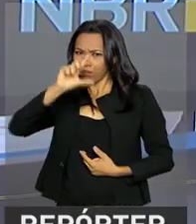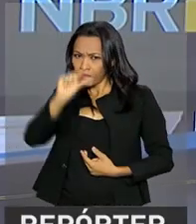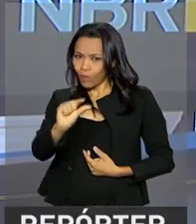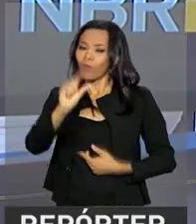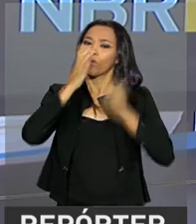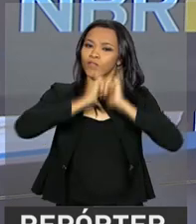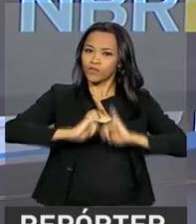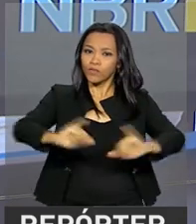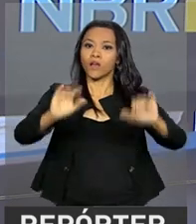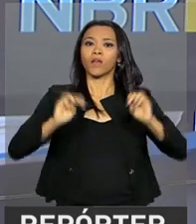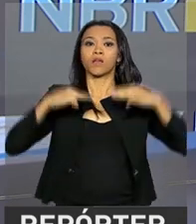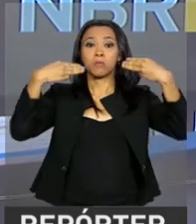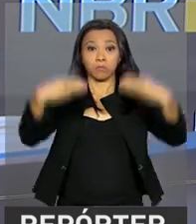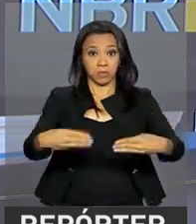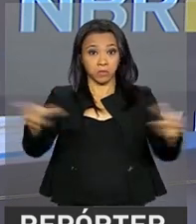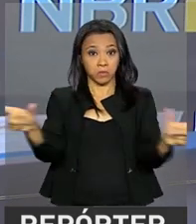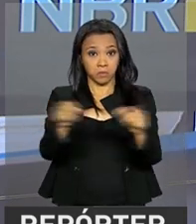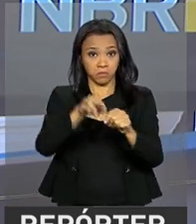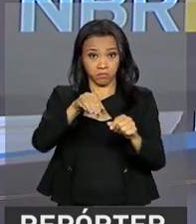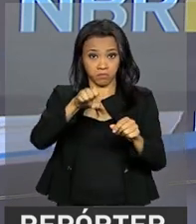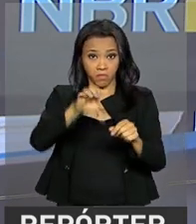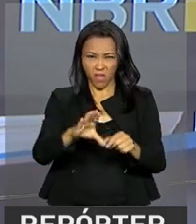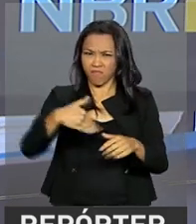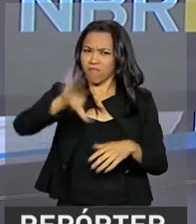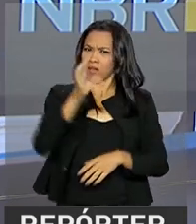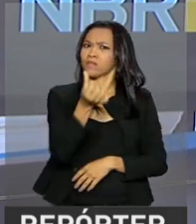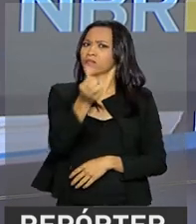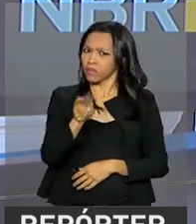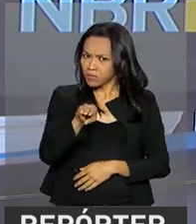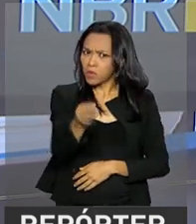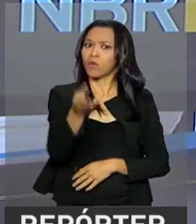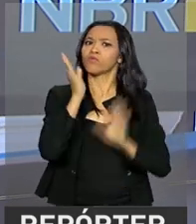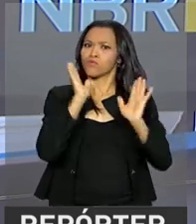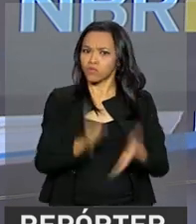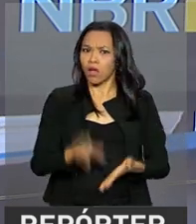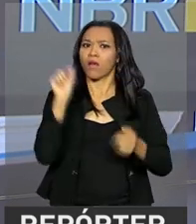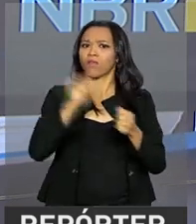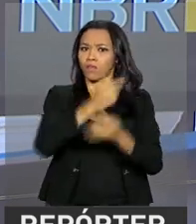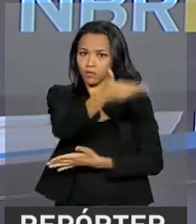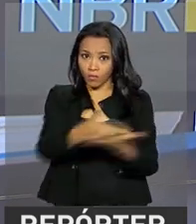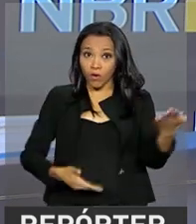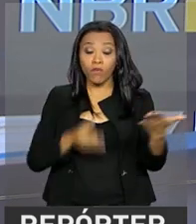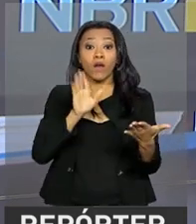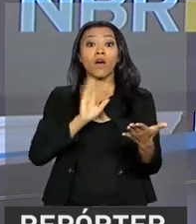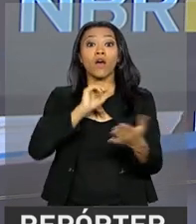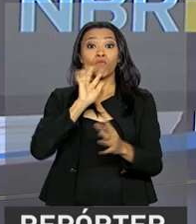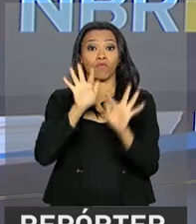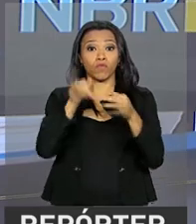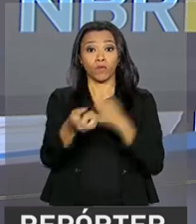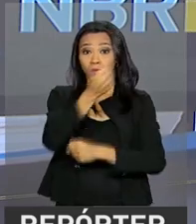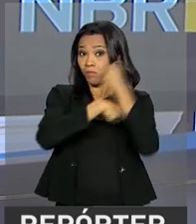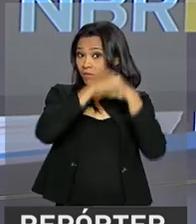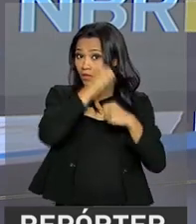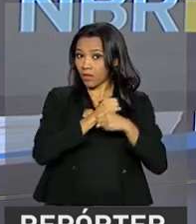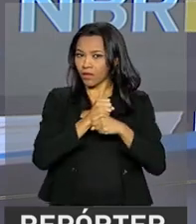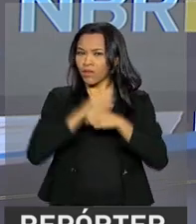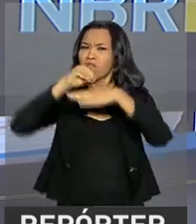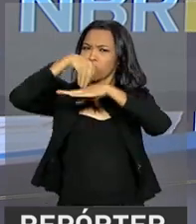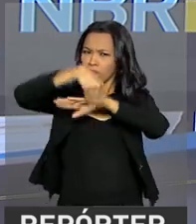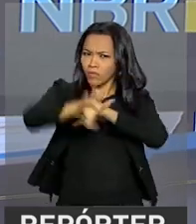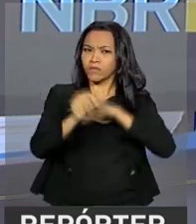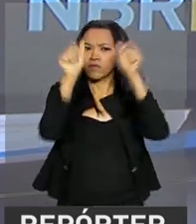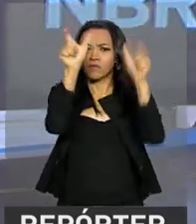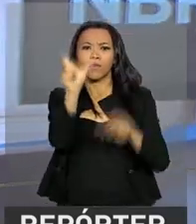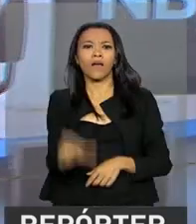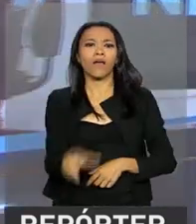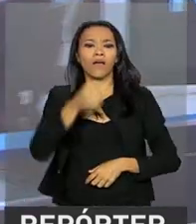pouco pelo Ministério da Educação mais de 6 milhões de candidatos fizeram as provas no final do ano passado quem tem as informações ao vivo pra